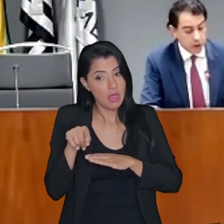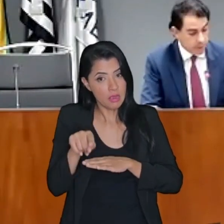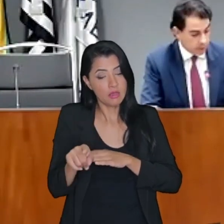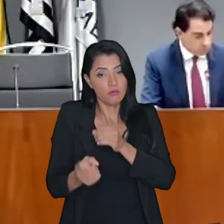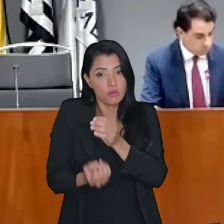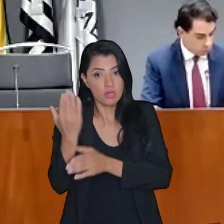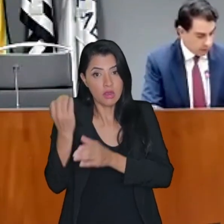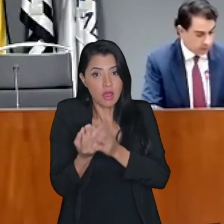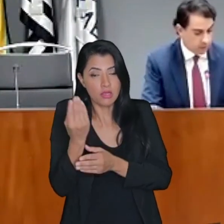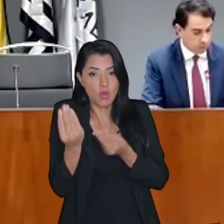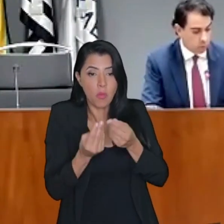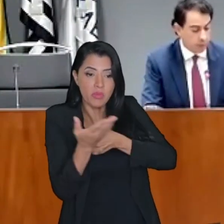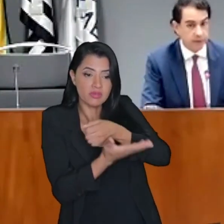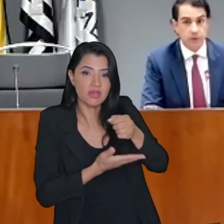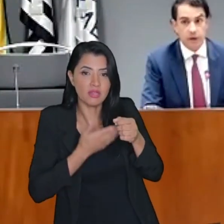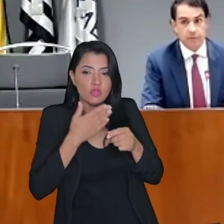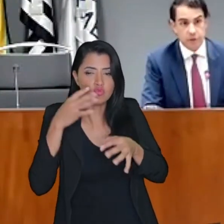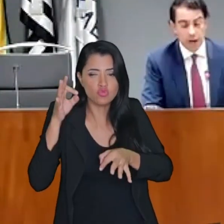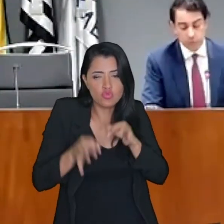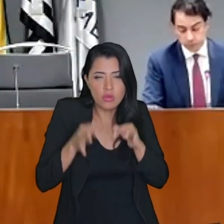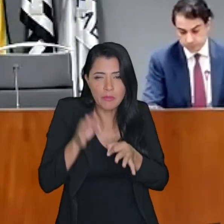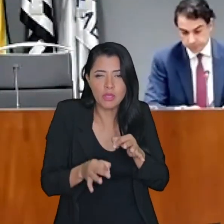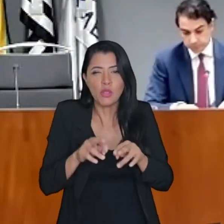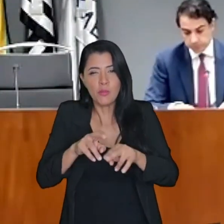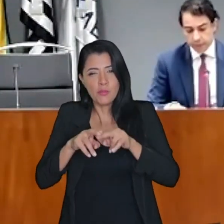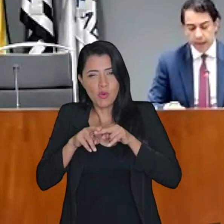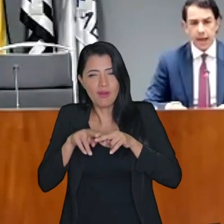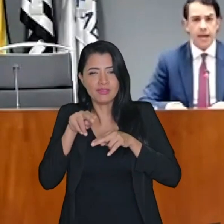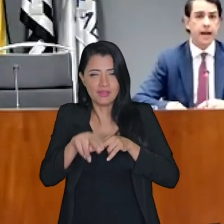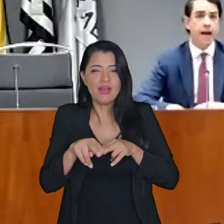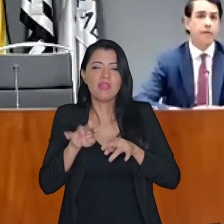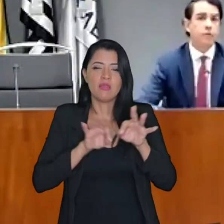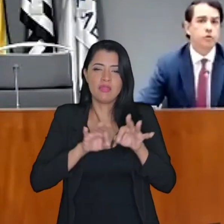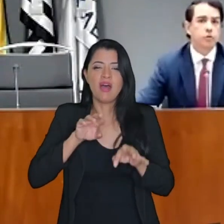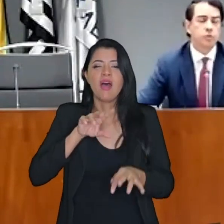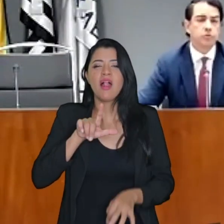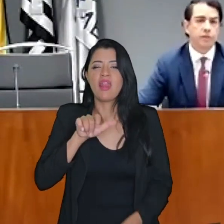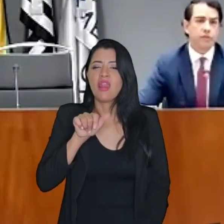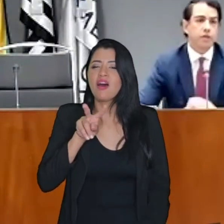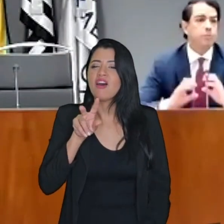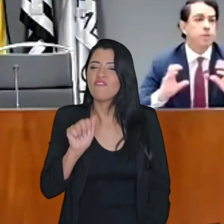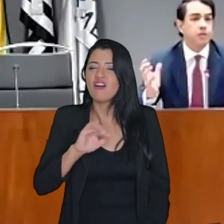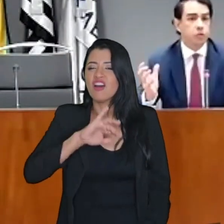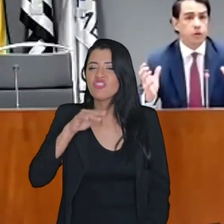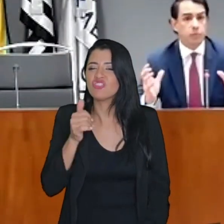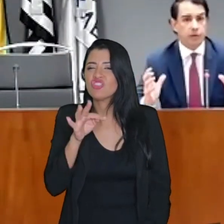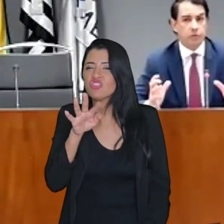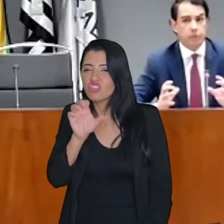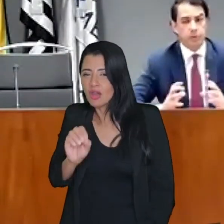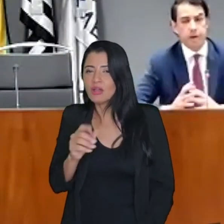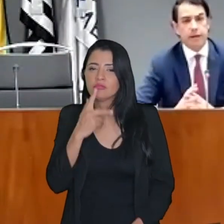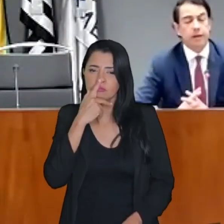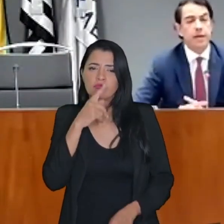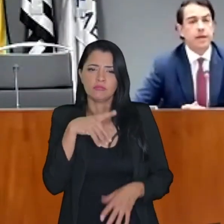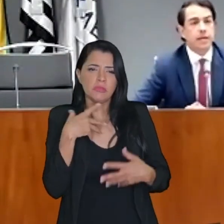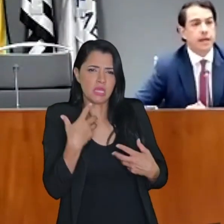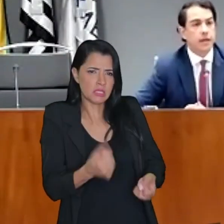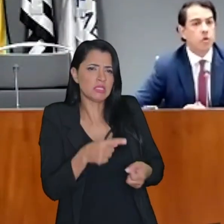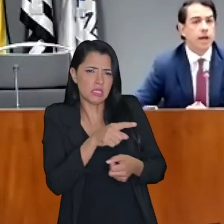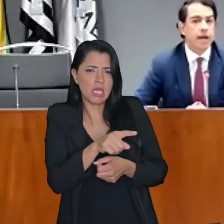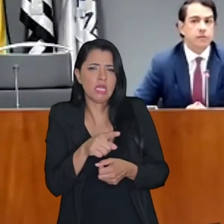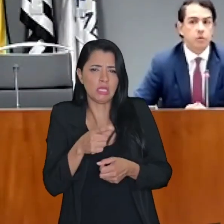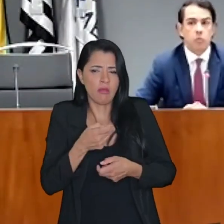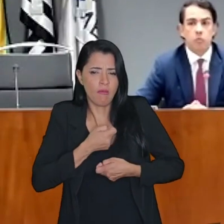diversos julgamentos por ocasião da Operação Lava Jato, é inegável que a jurisprudência admite a colaboração premiada